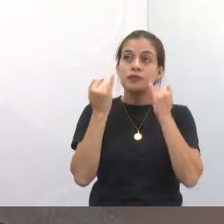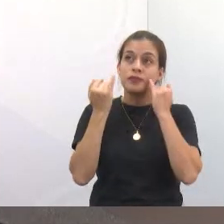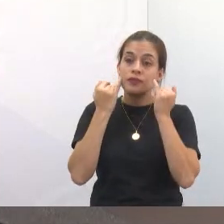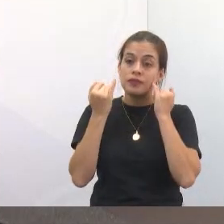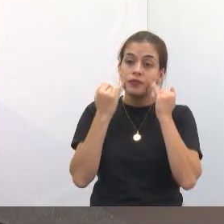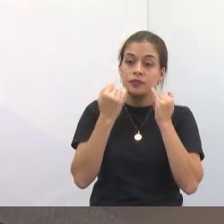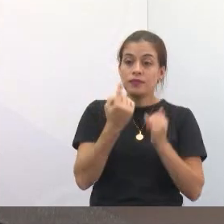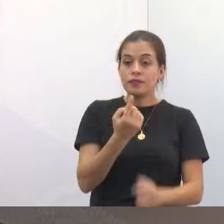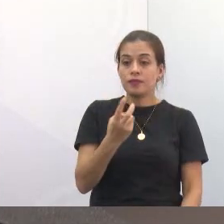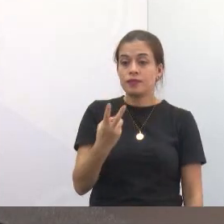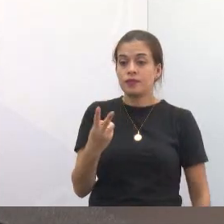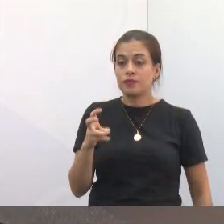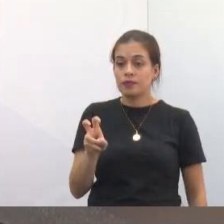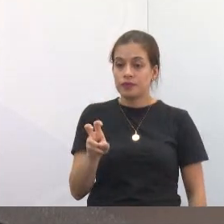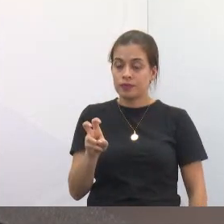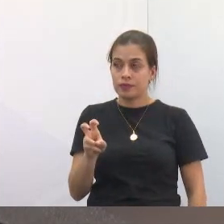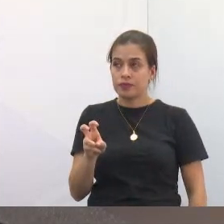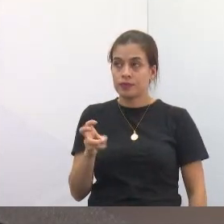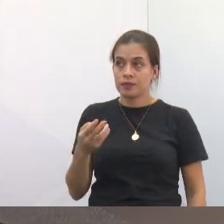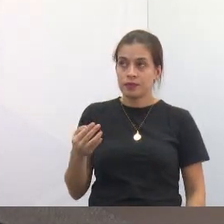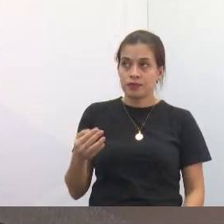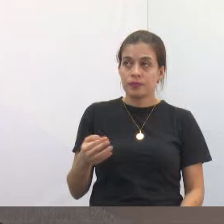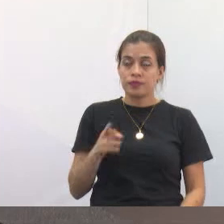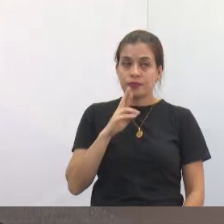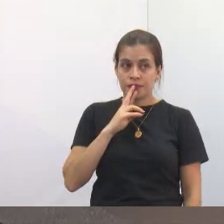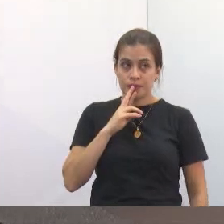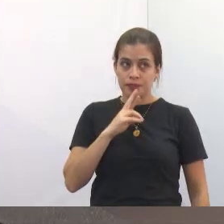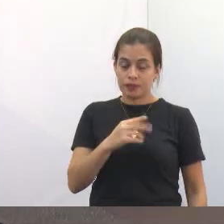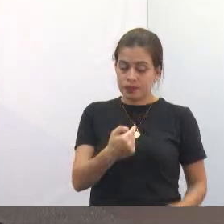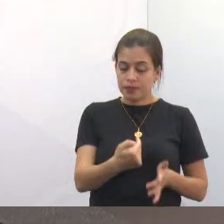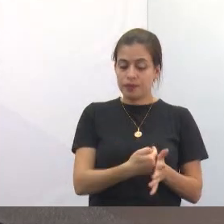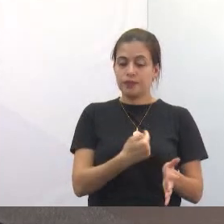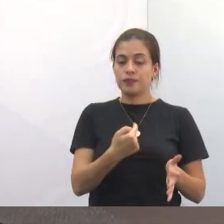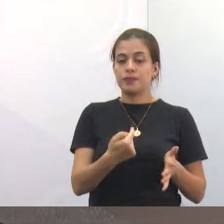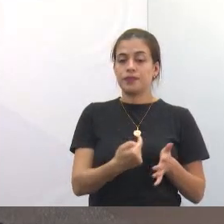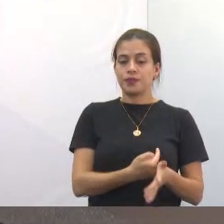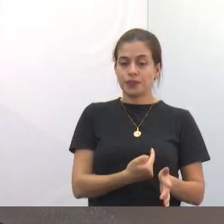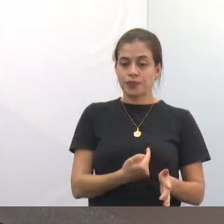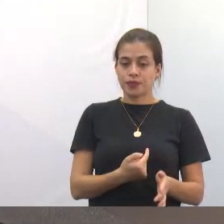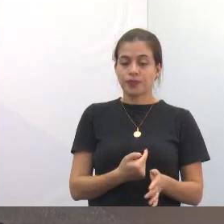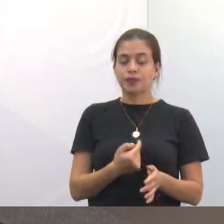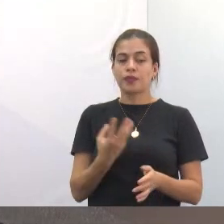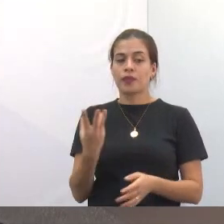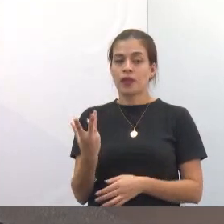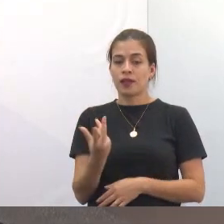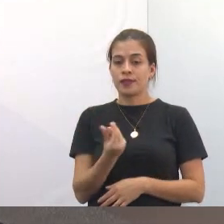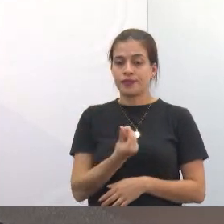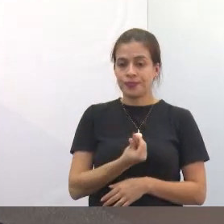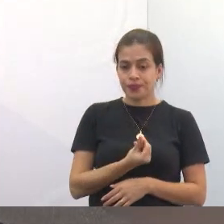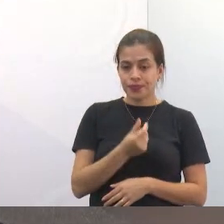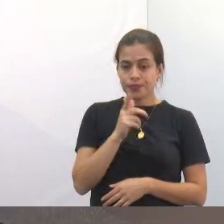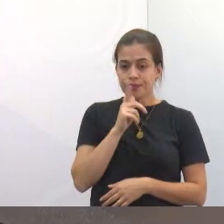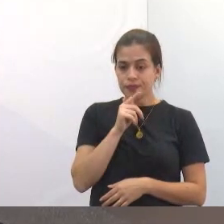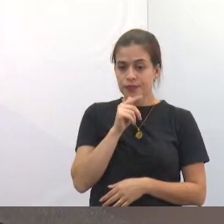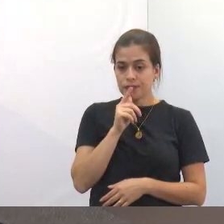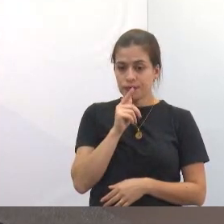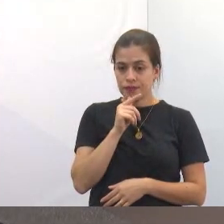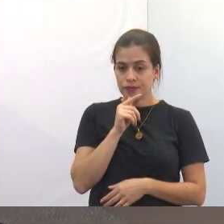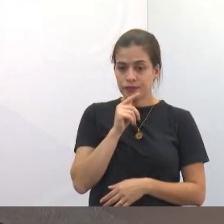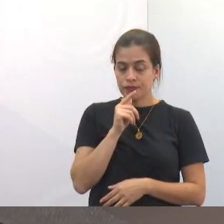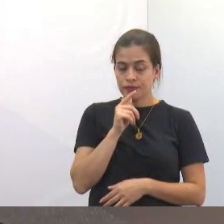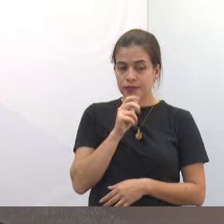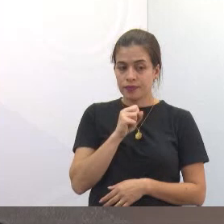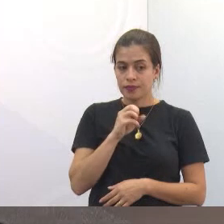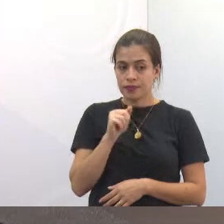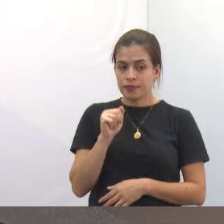125, oriundo da Câmara Municipal de Jacareí, em resposta ao questionamento acerca de qualidade da água fornecida pelo SAAE